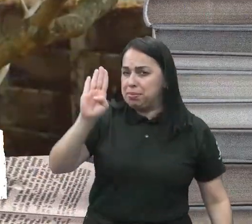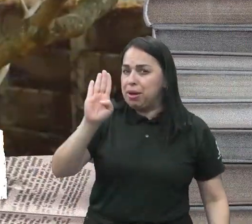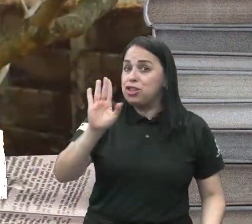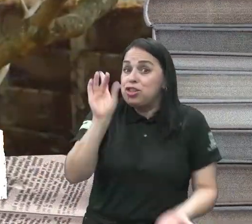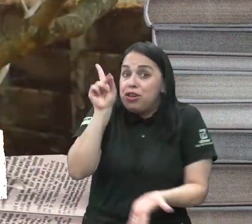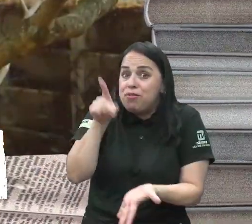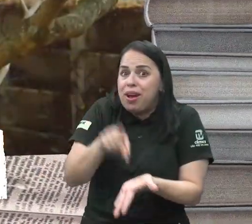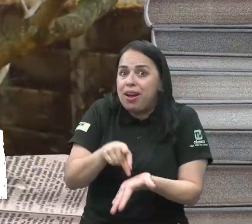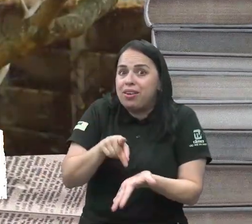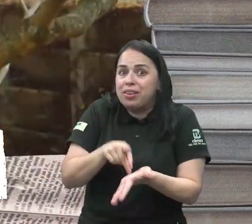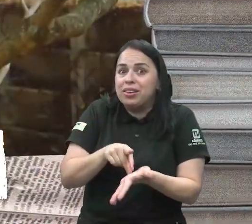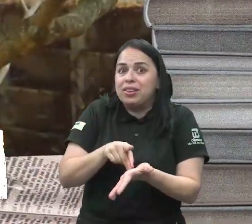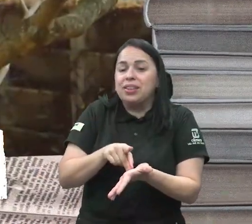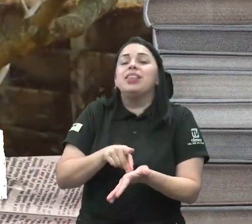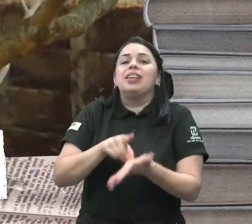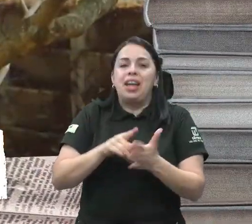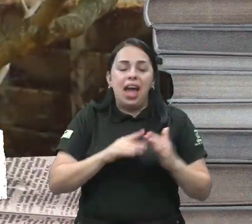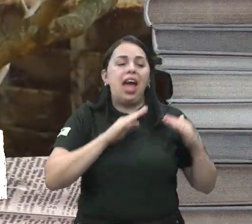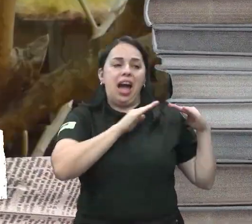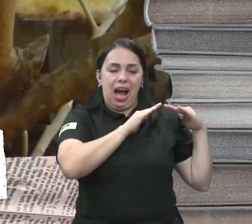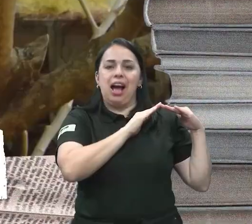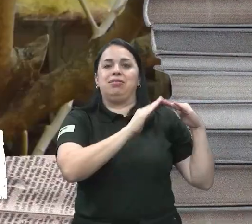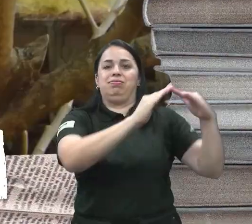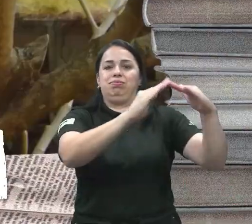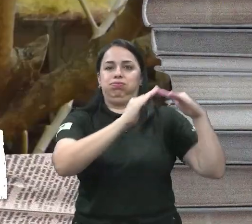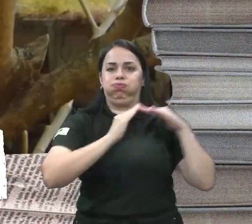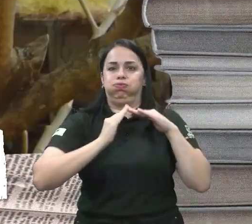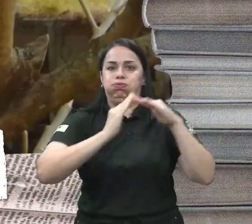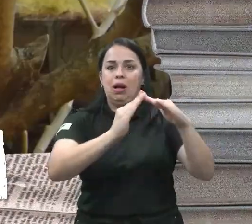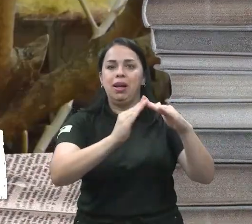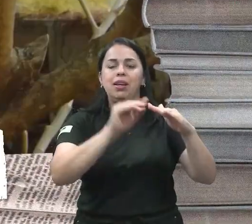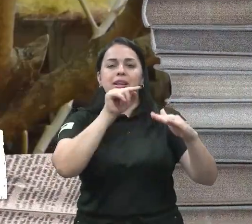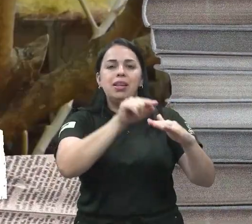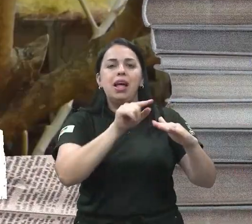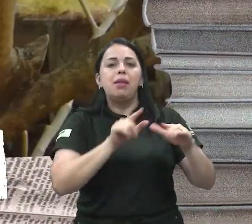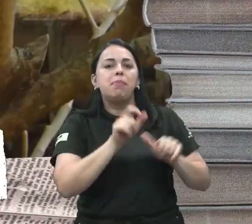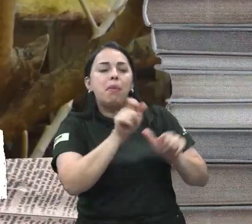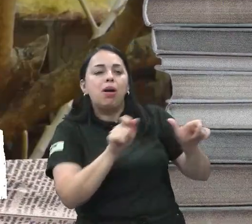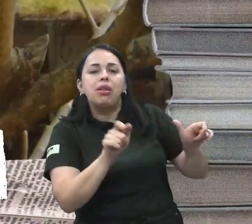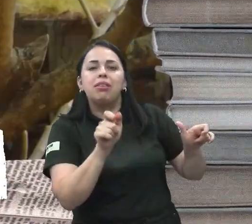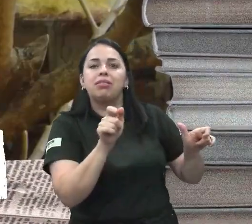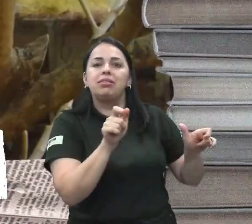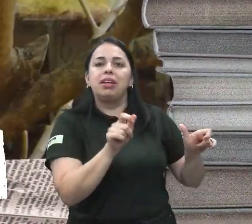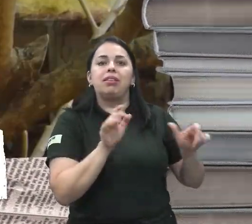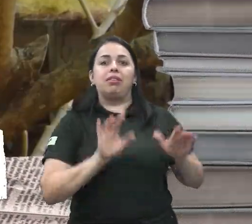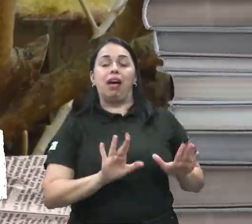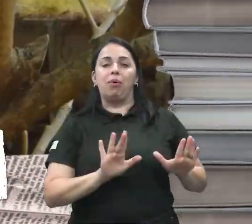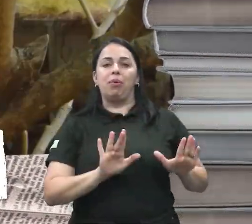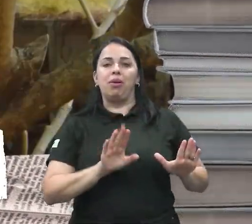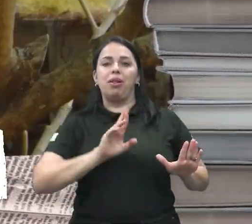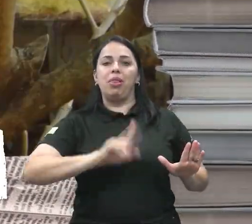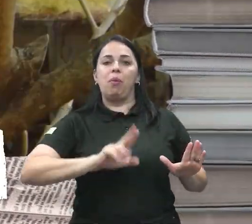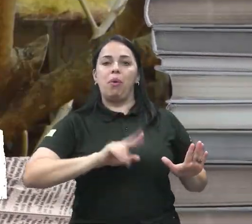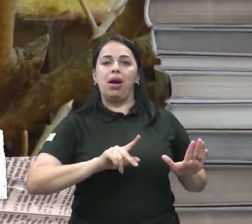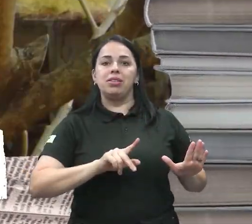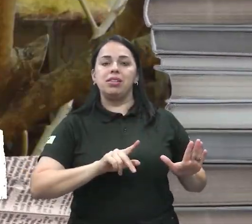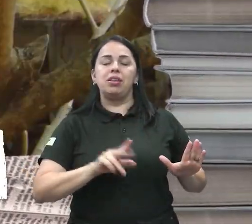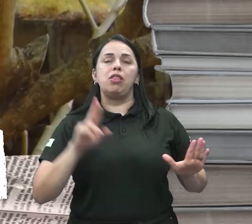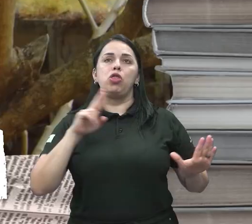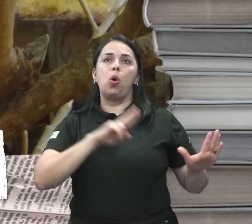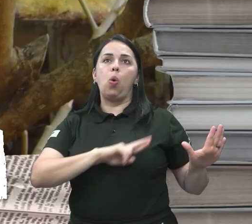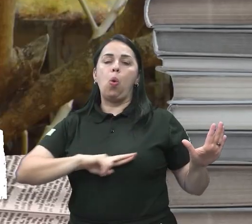principal mesmo é o próprio Cortiço. Aqui, a representação dos personagens não é idealizada como